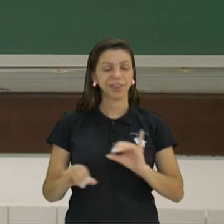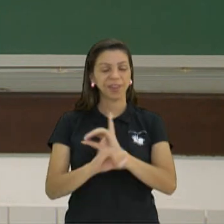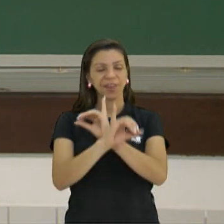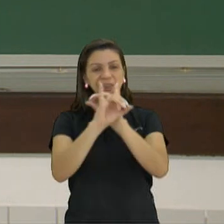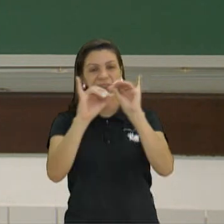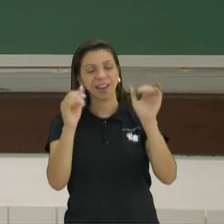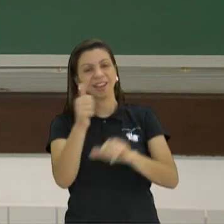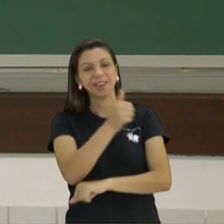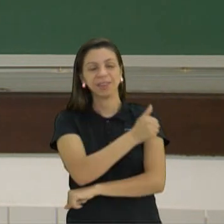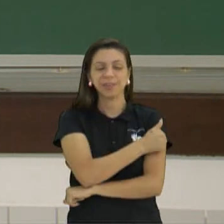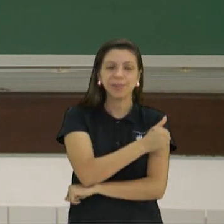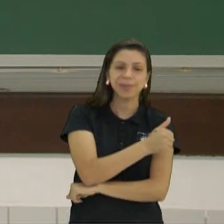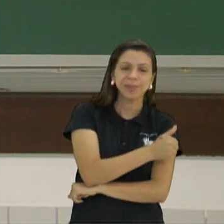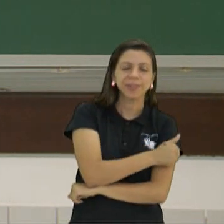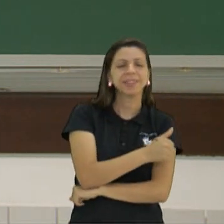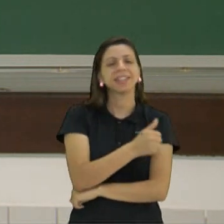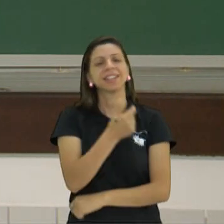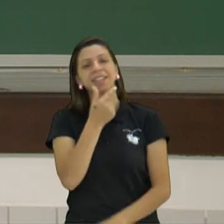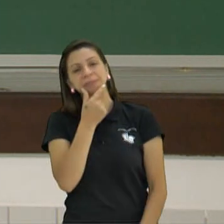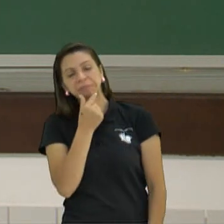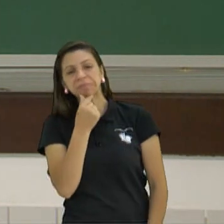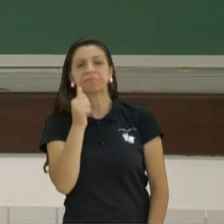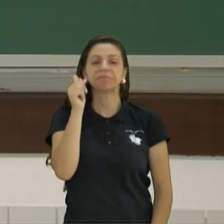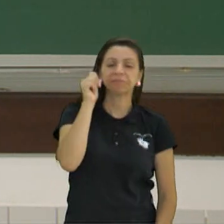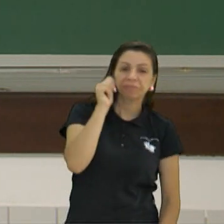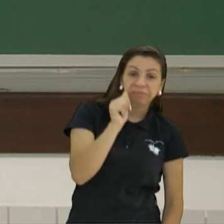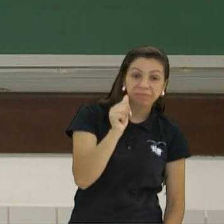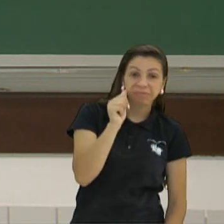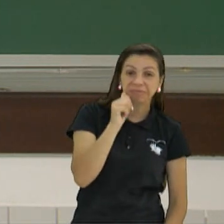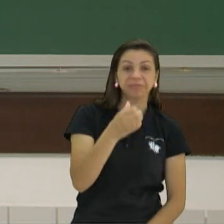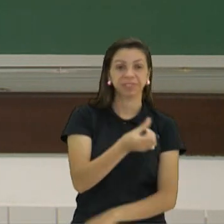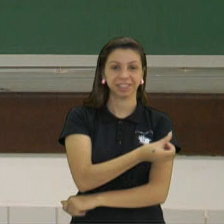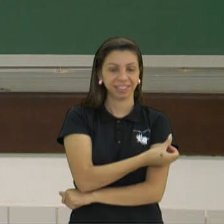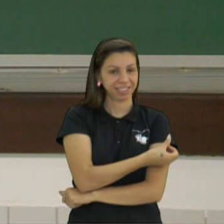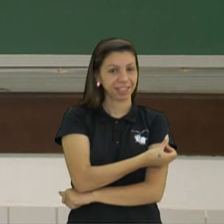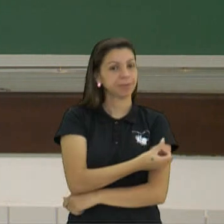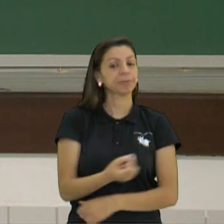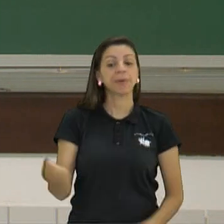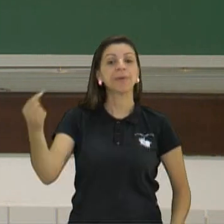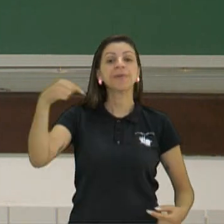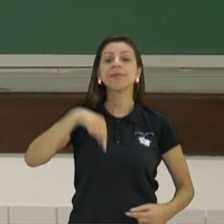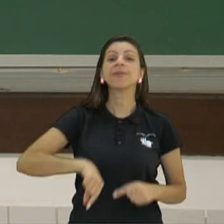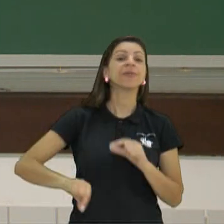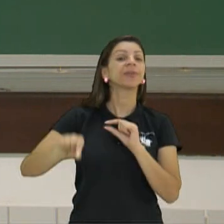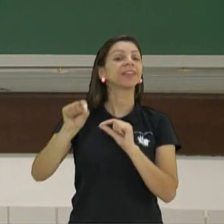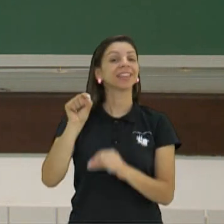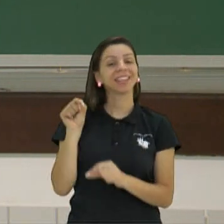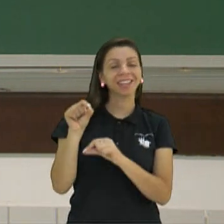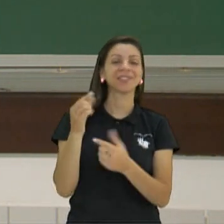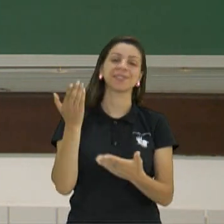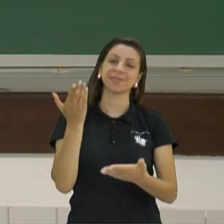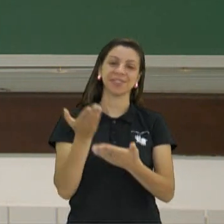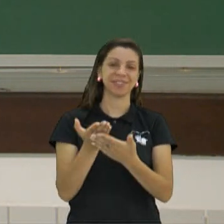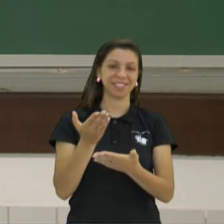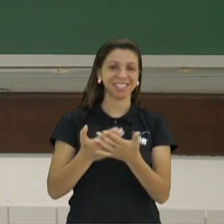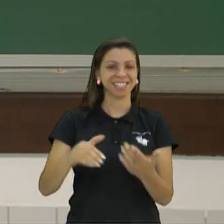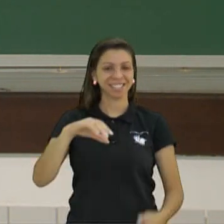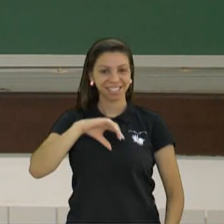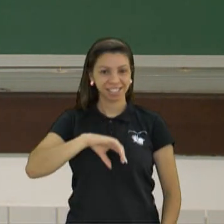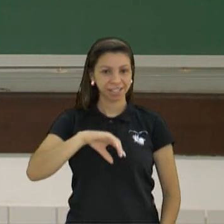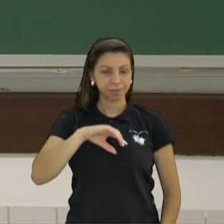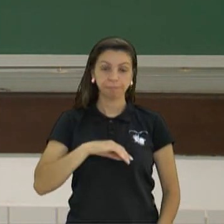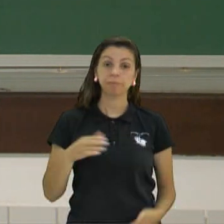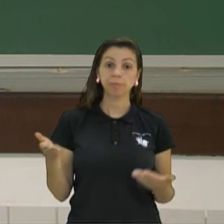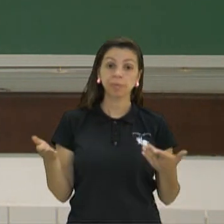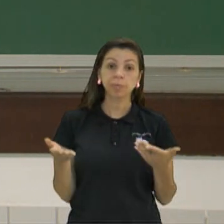Olá, meus queridos alunos, minhas queridas alunas do 6º ano. Estamos de volta para mais uma aula de língua portuguesa